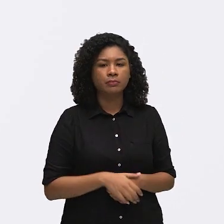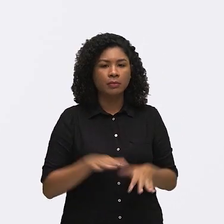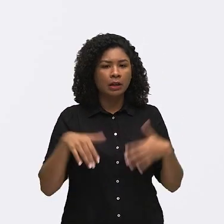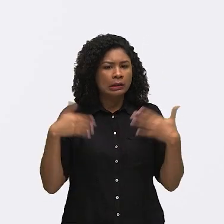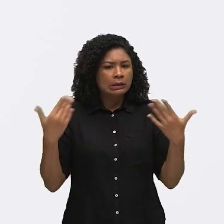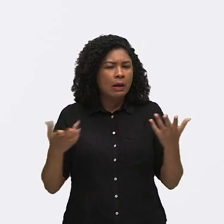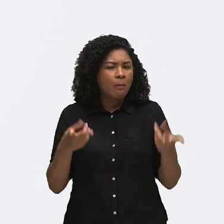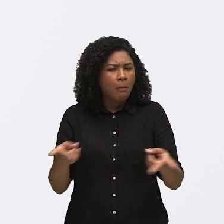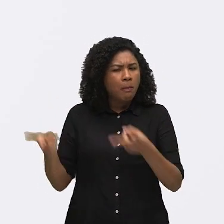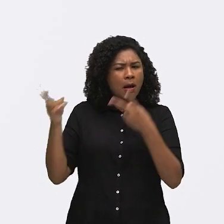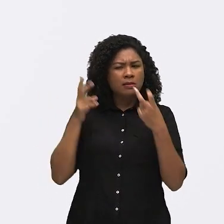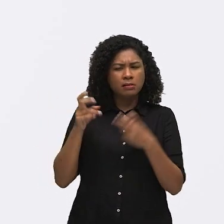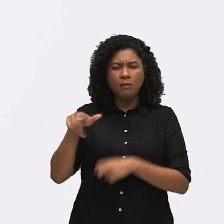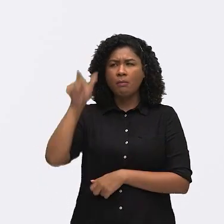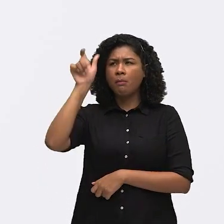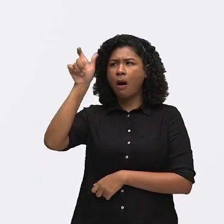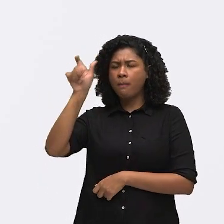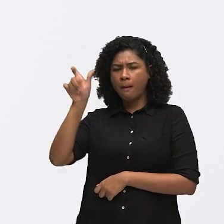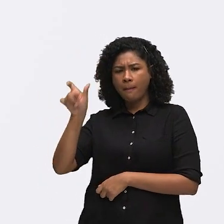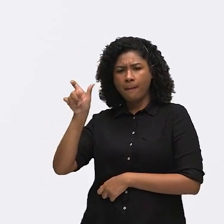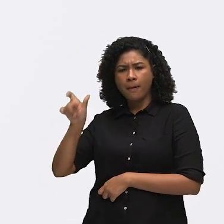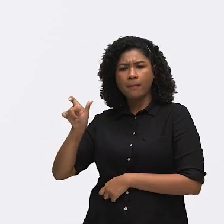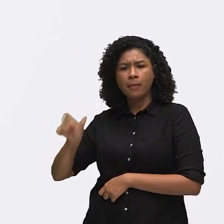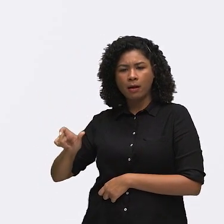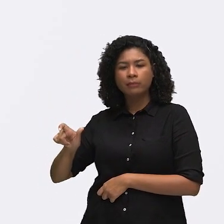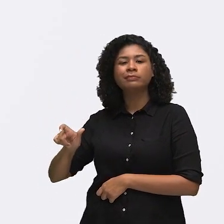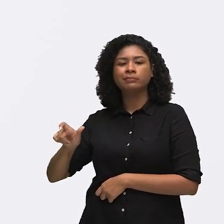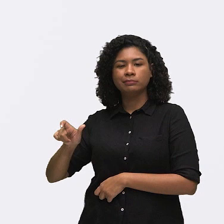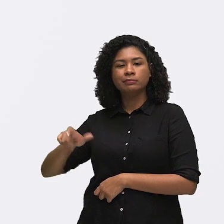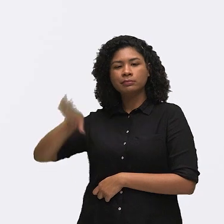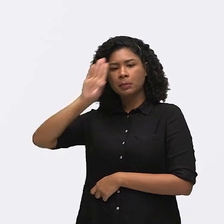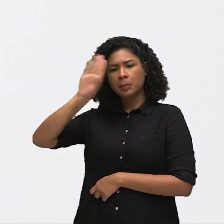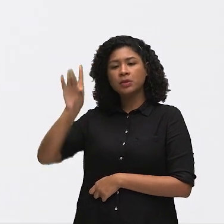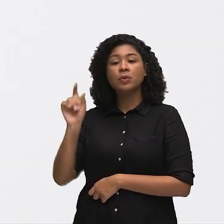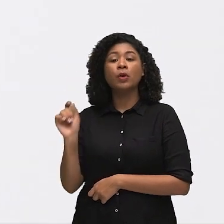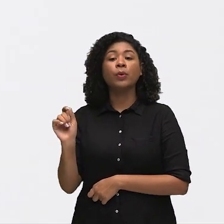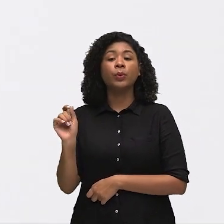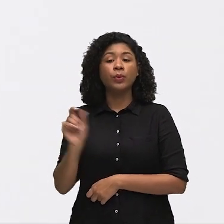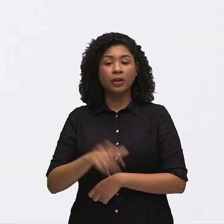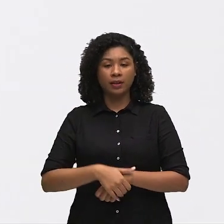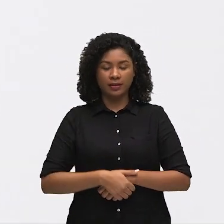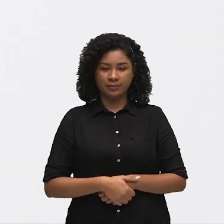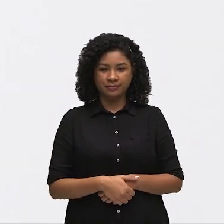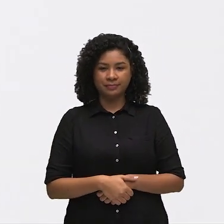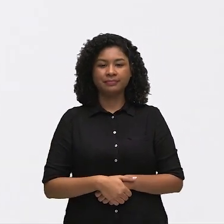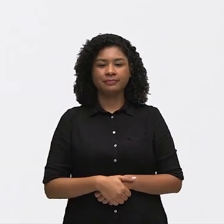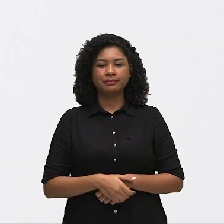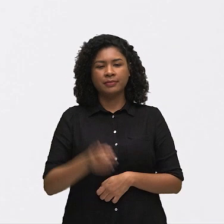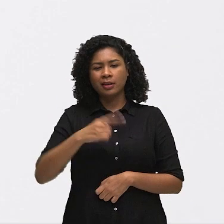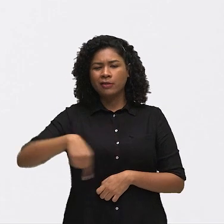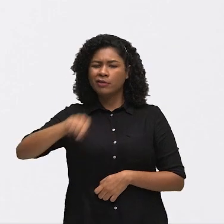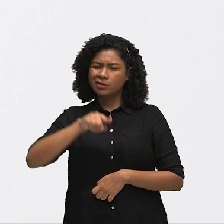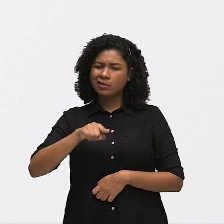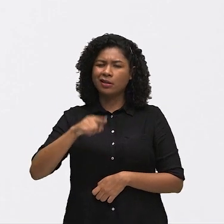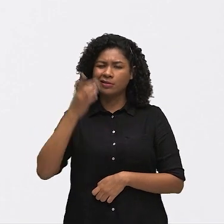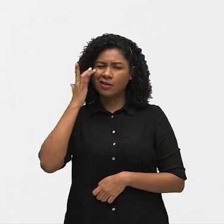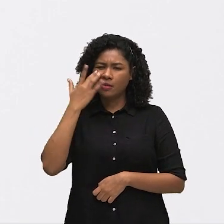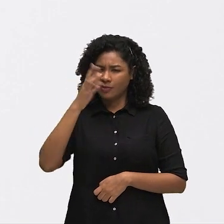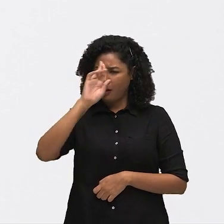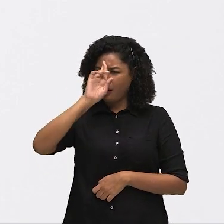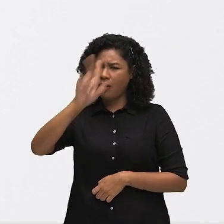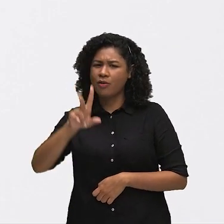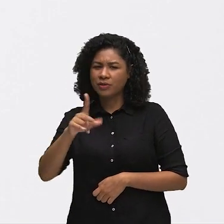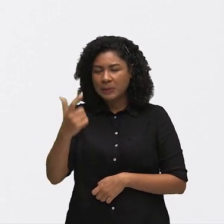essa predominância dessas terminações assim, dessa forma, talvez tenha conduzido vocês a acharem que isso é tempo